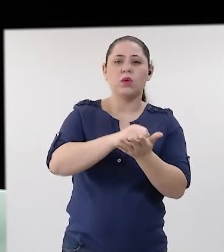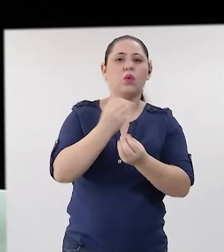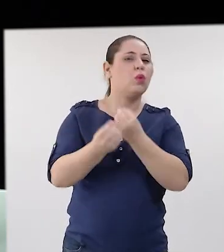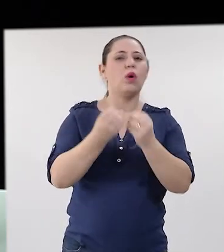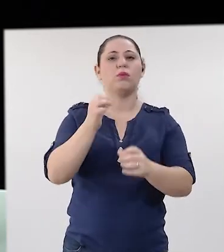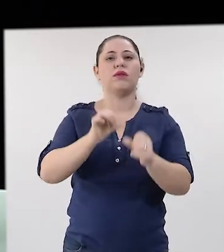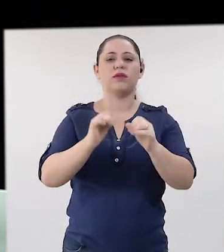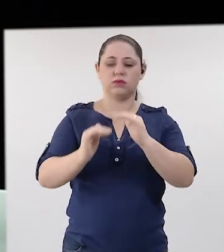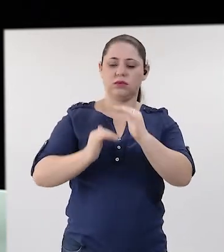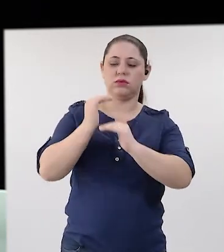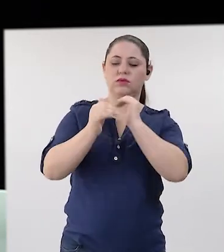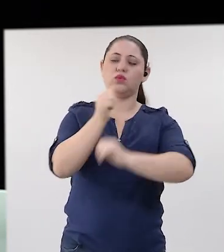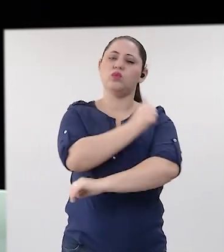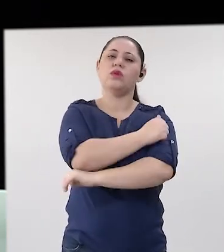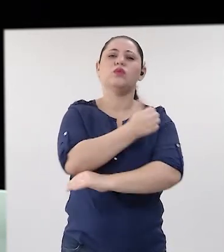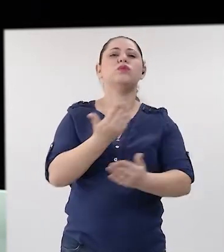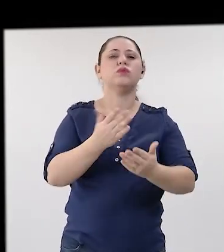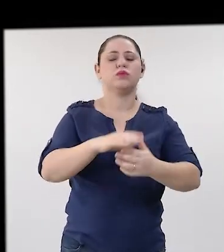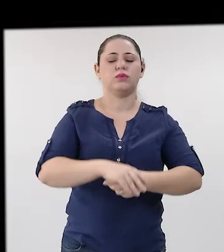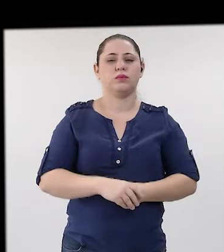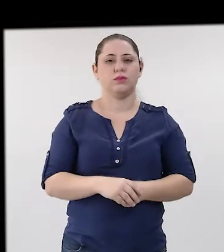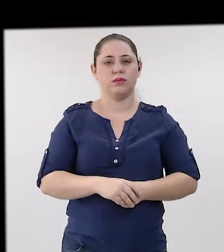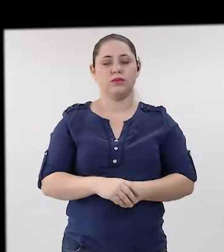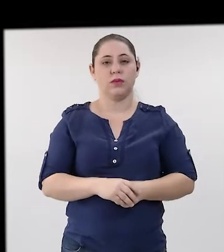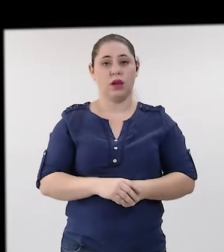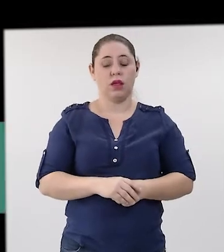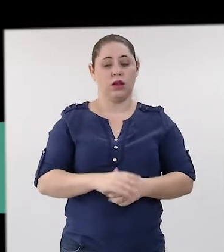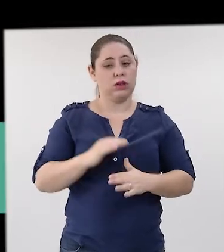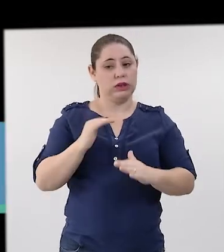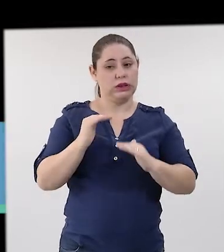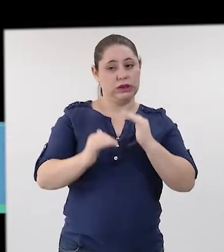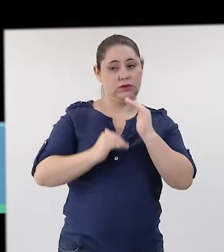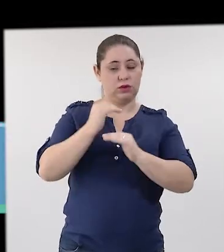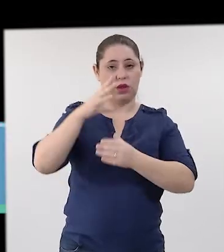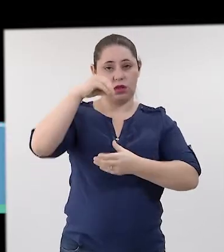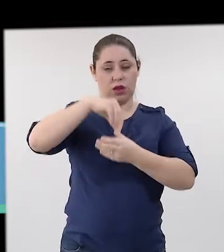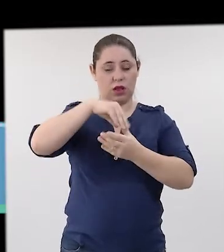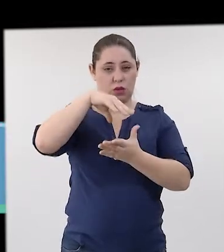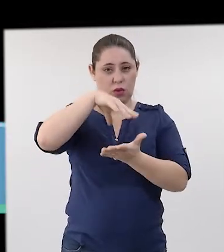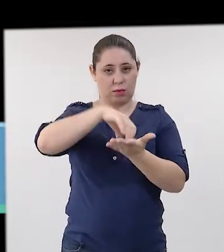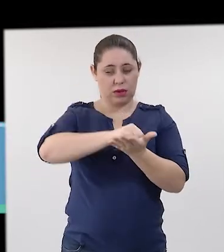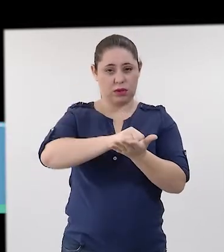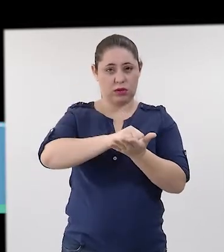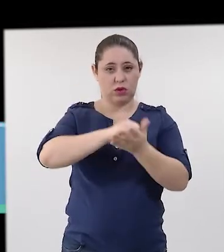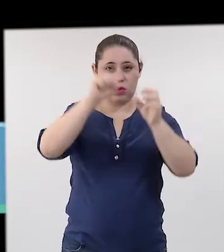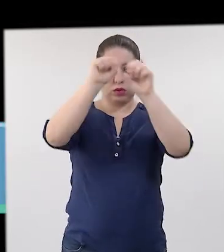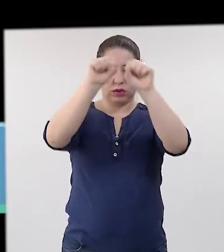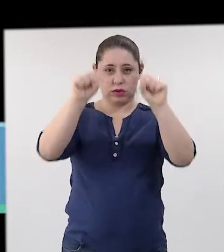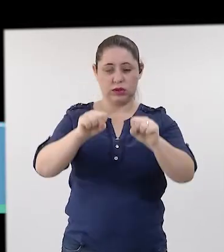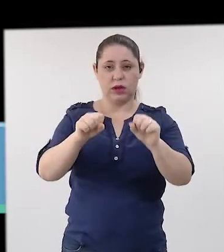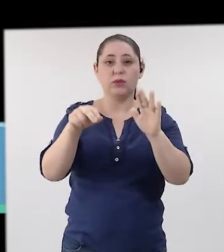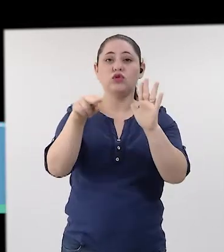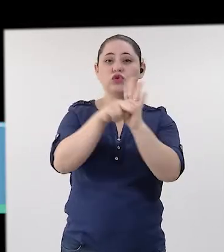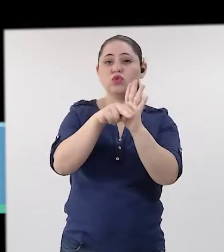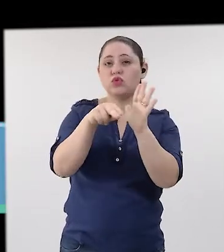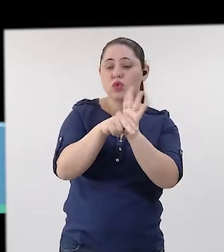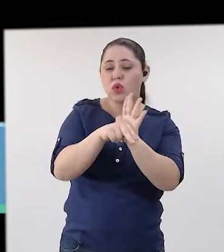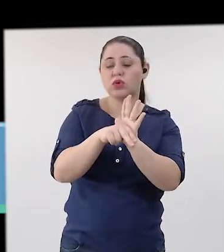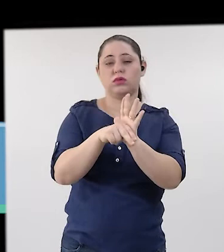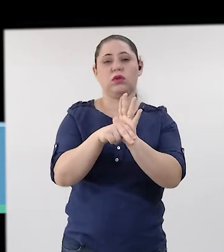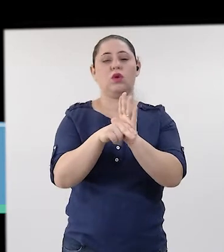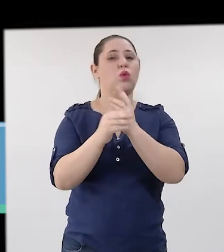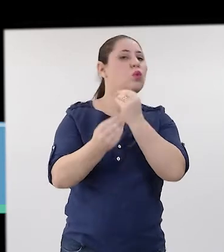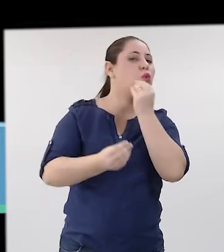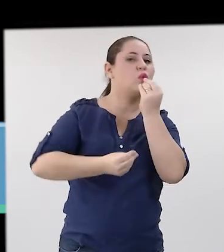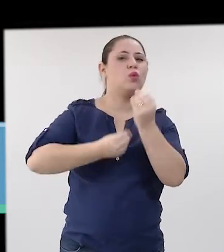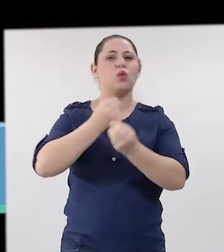é que ele avalia a evolução dos estudantes? A gente desenvolveu dentro da aplicação um sistema de pontuação.